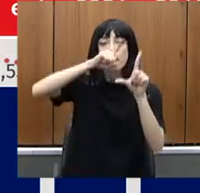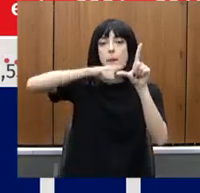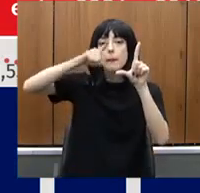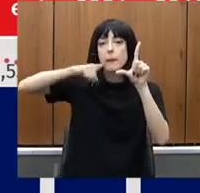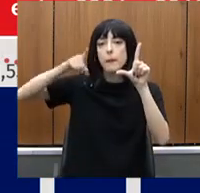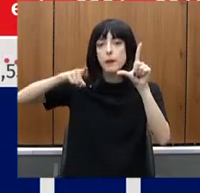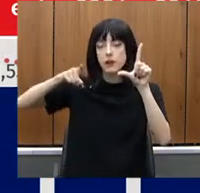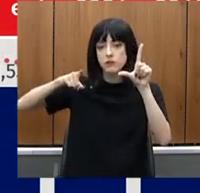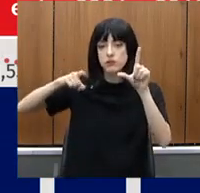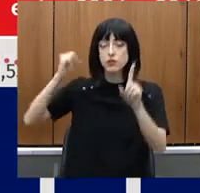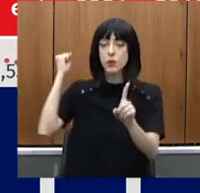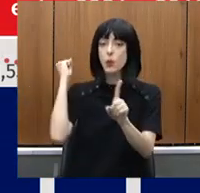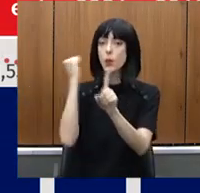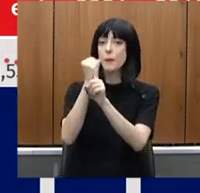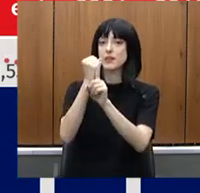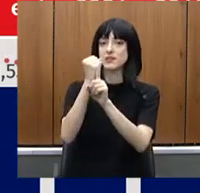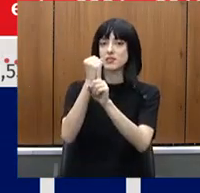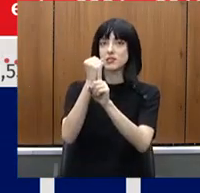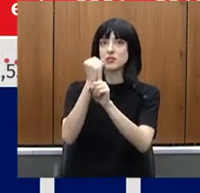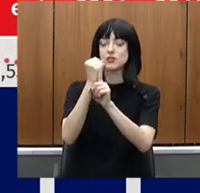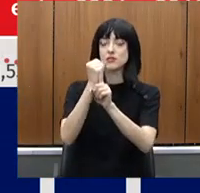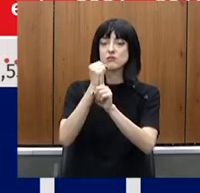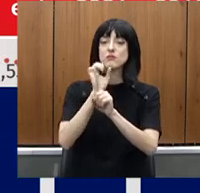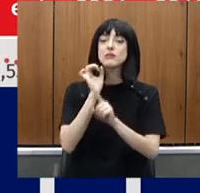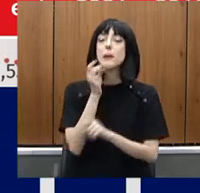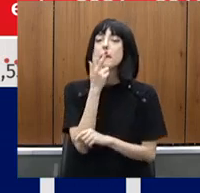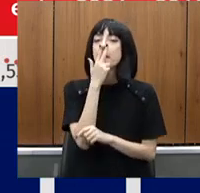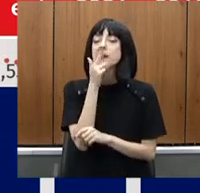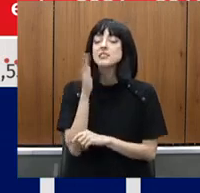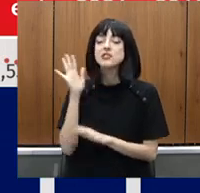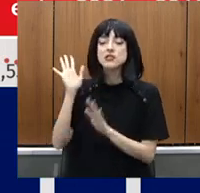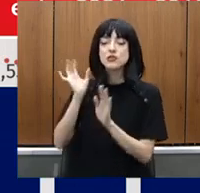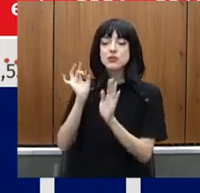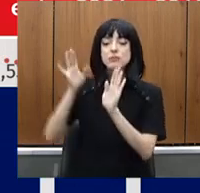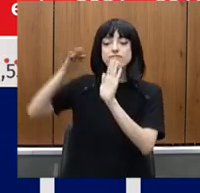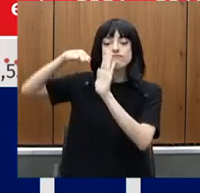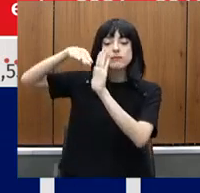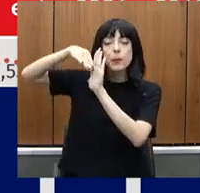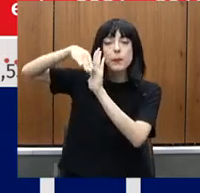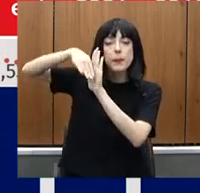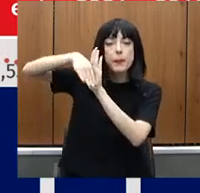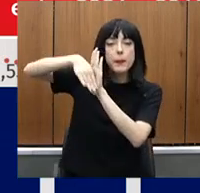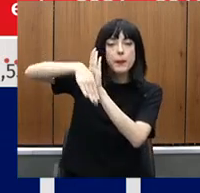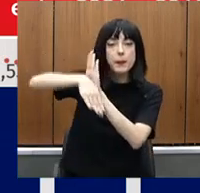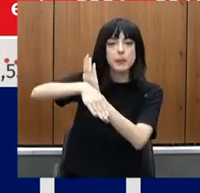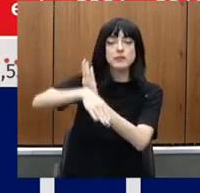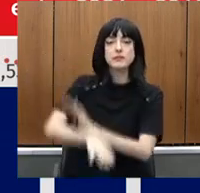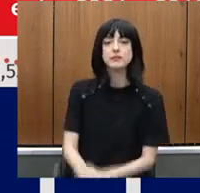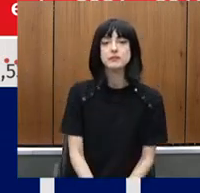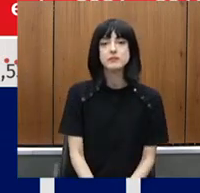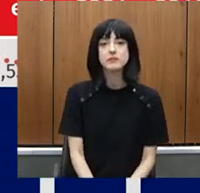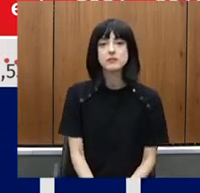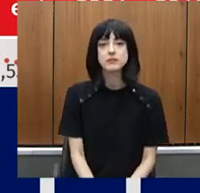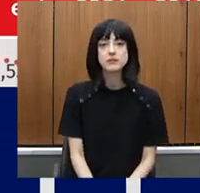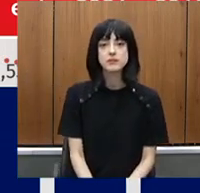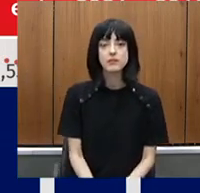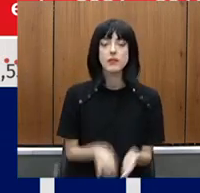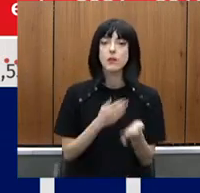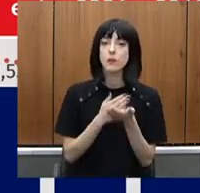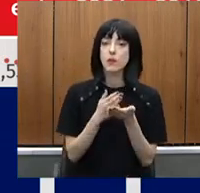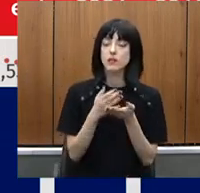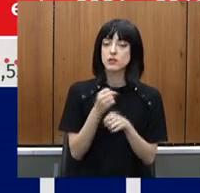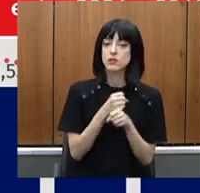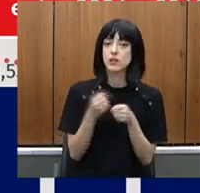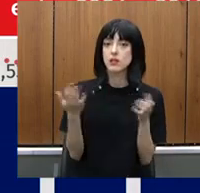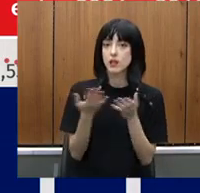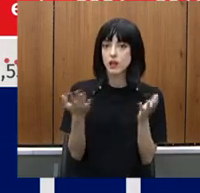já de um pouco de aperto né Nós no início desse ano nós tivemos umas